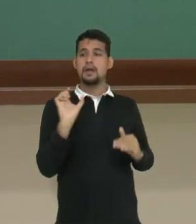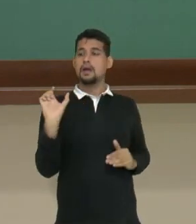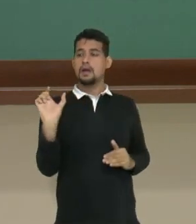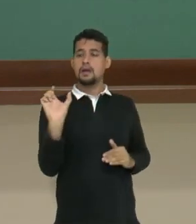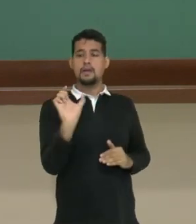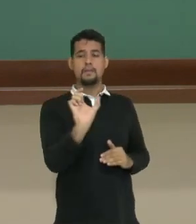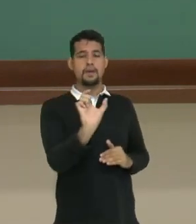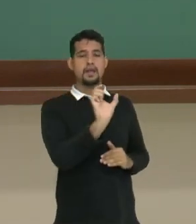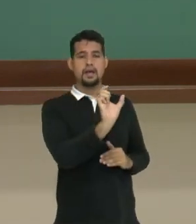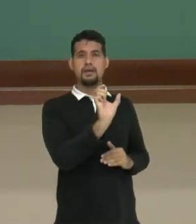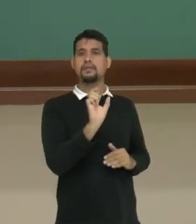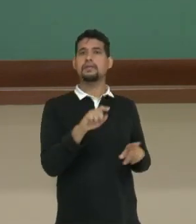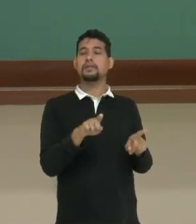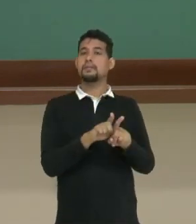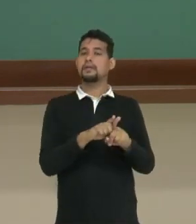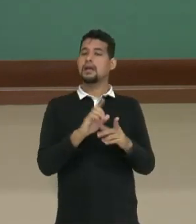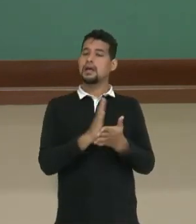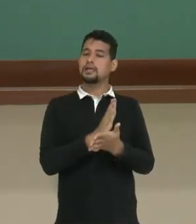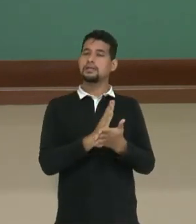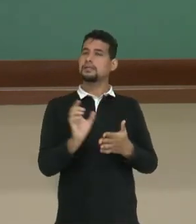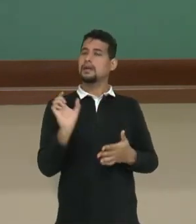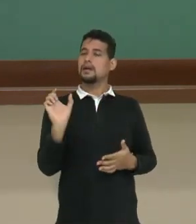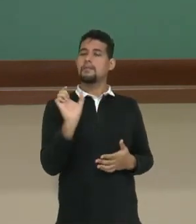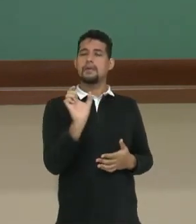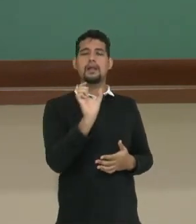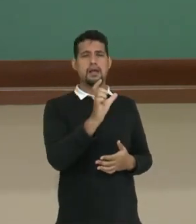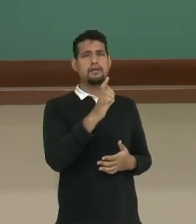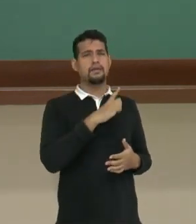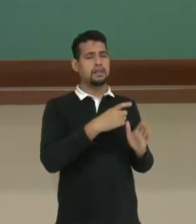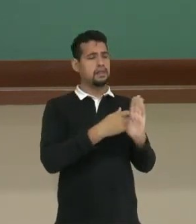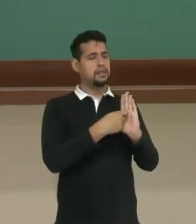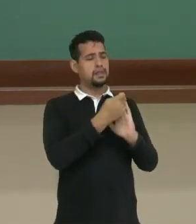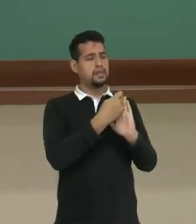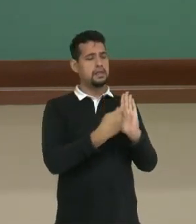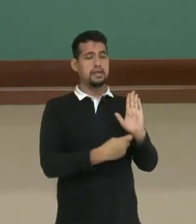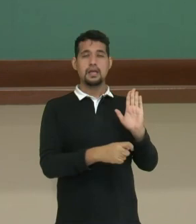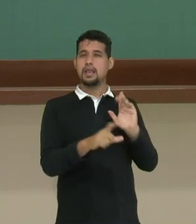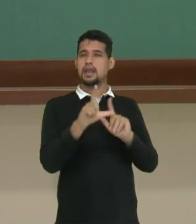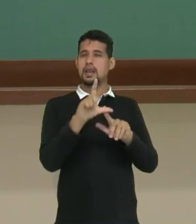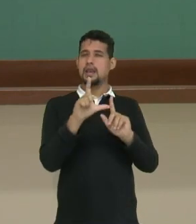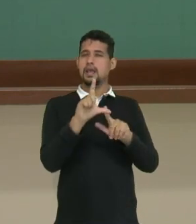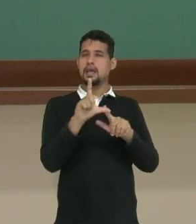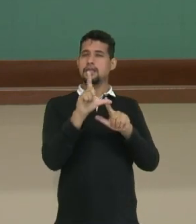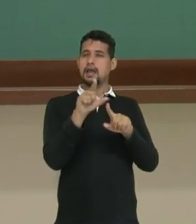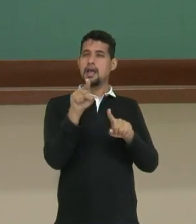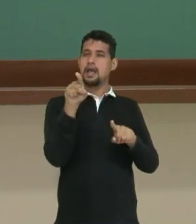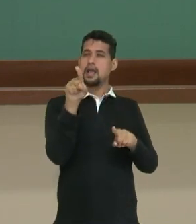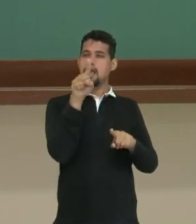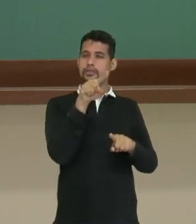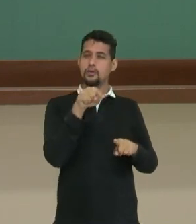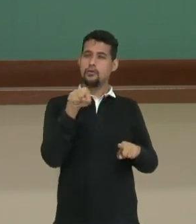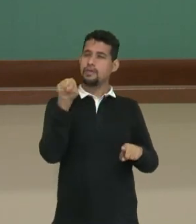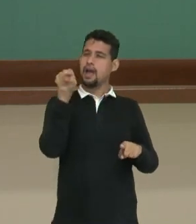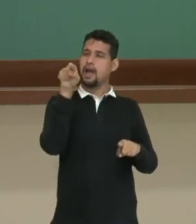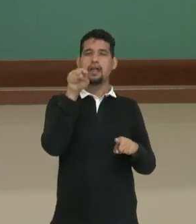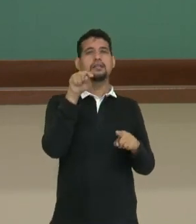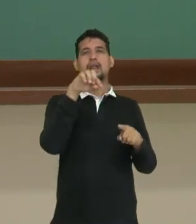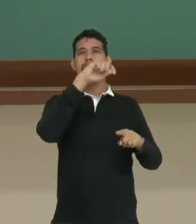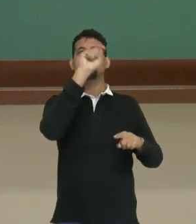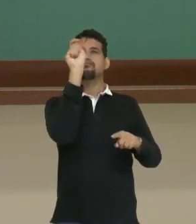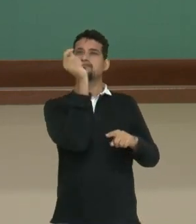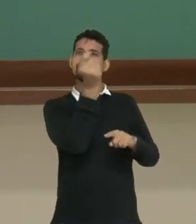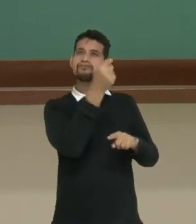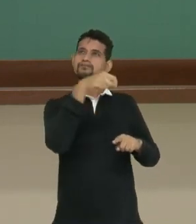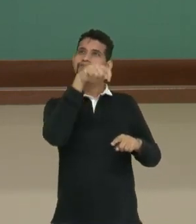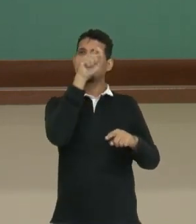palavras. Geralmente essas palavras elas vêm escritas em letras arredondadas, em letras de tamanho